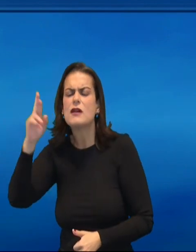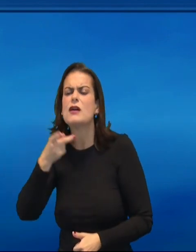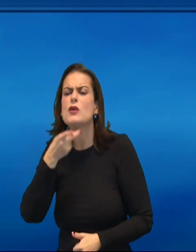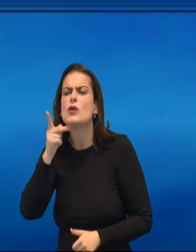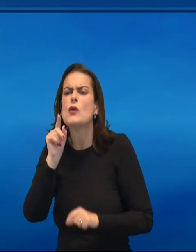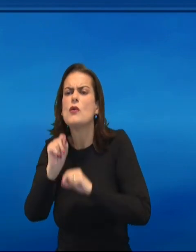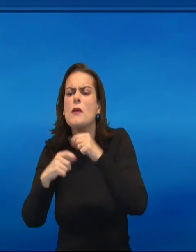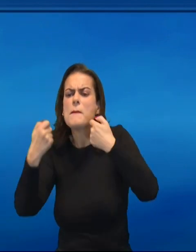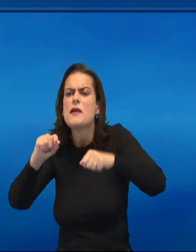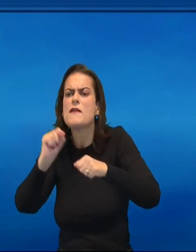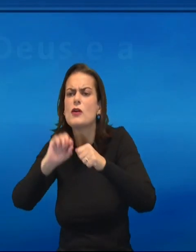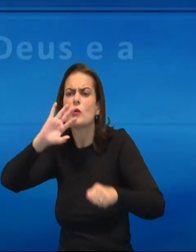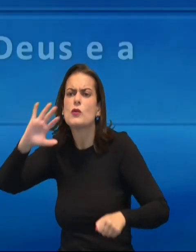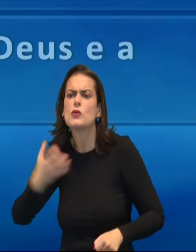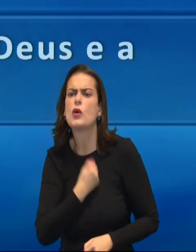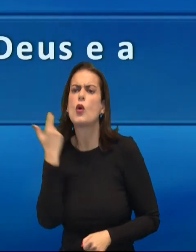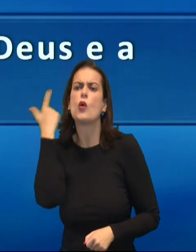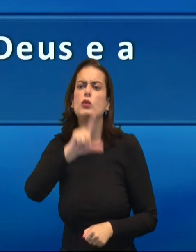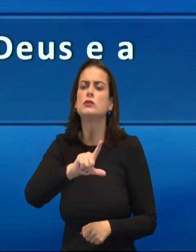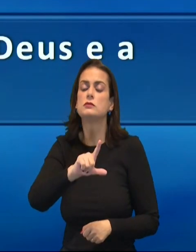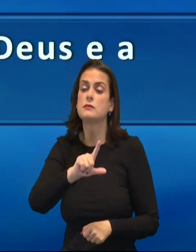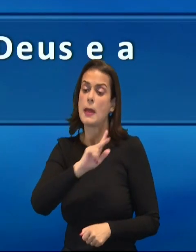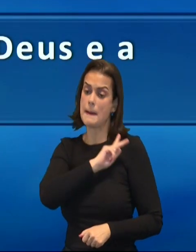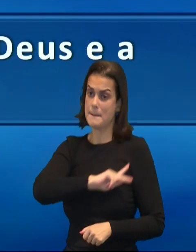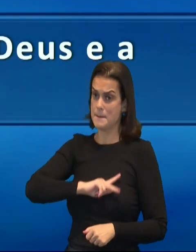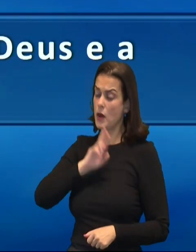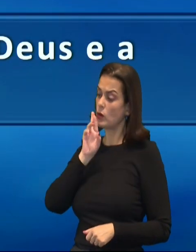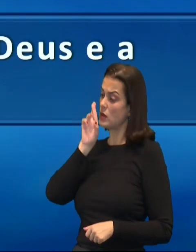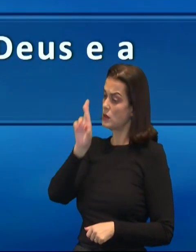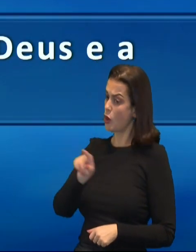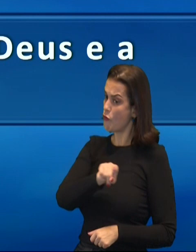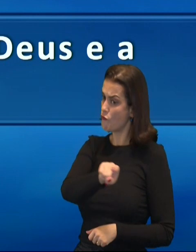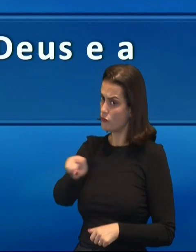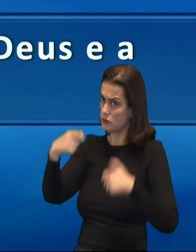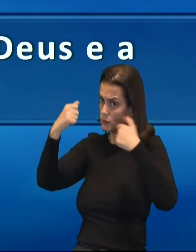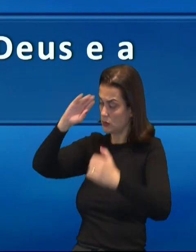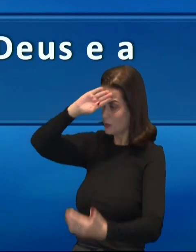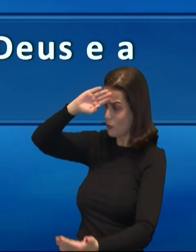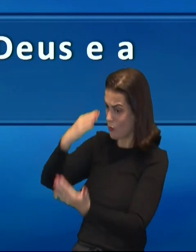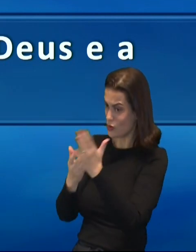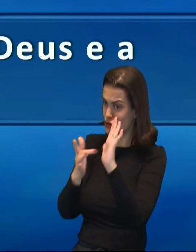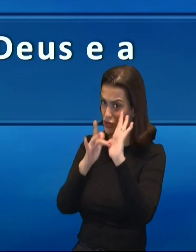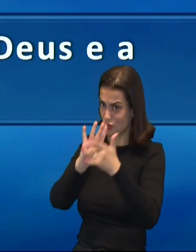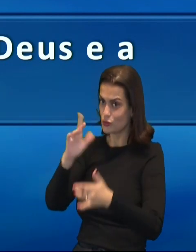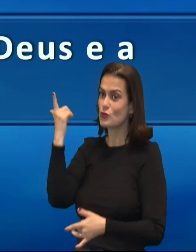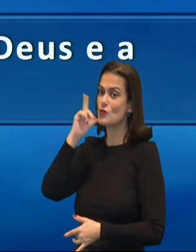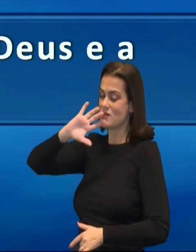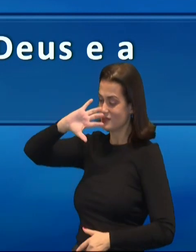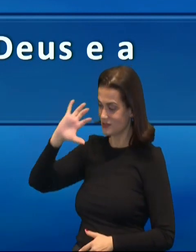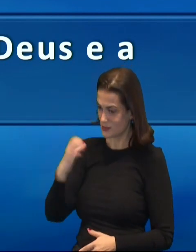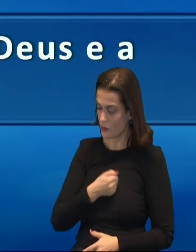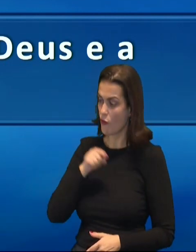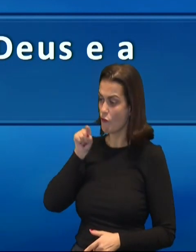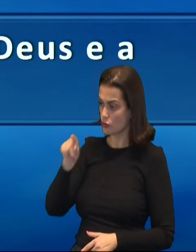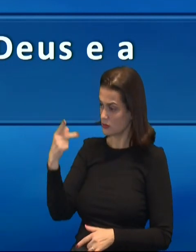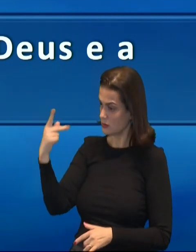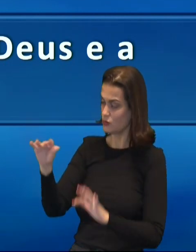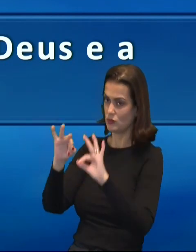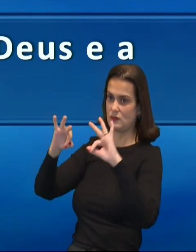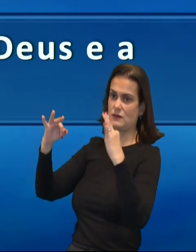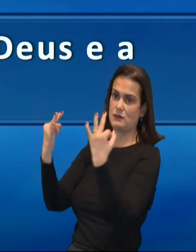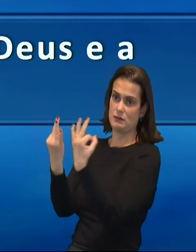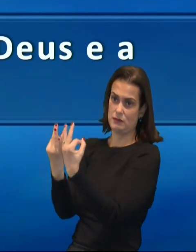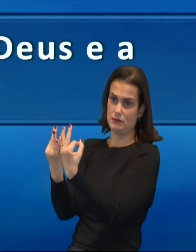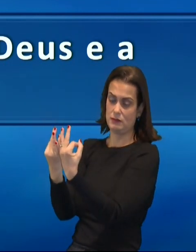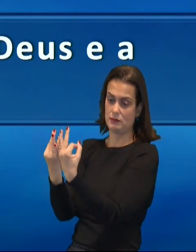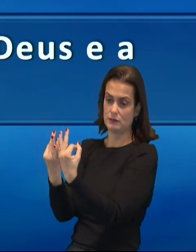para que seja salvo? Responderam-lhe: crê no Senhor Jesus e serás salvo tu e tua casa.